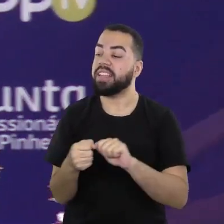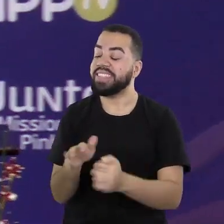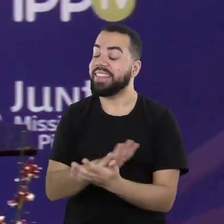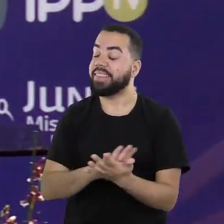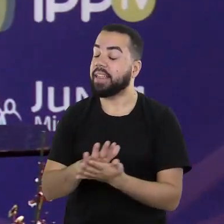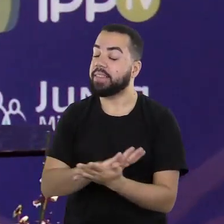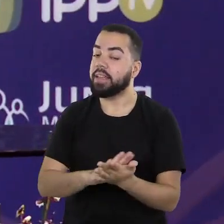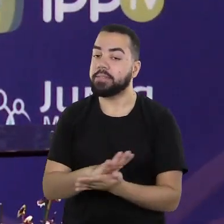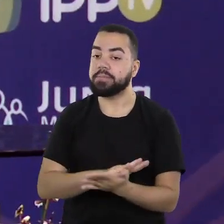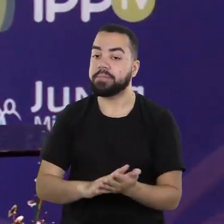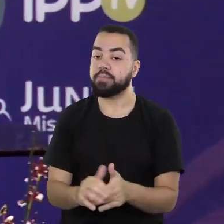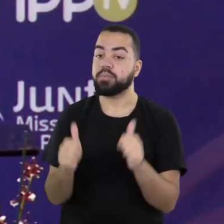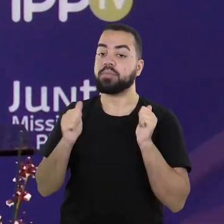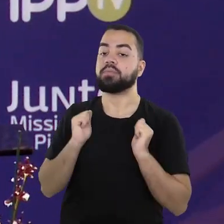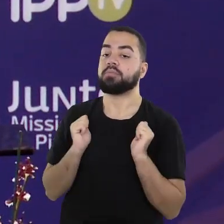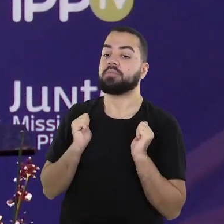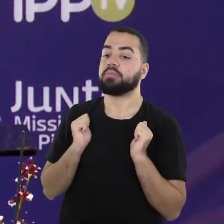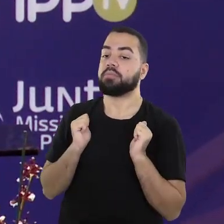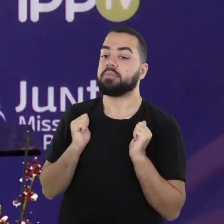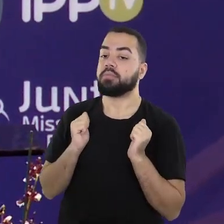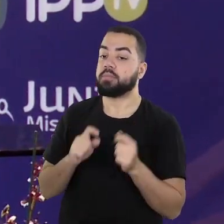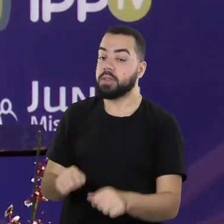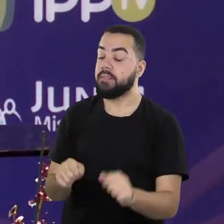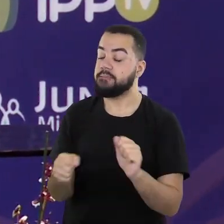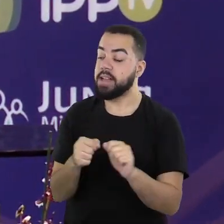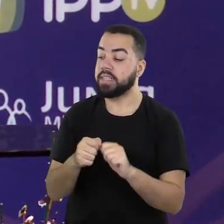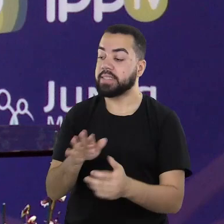aquela pessoa, para resolver aquele problema.